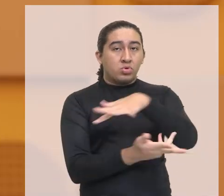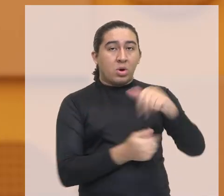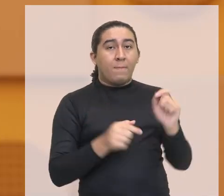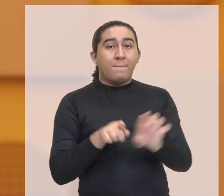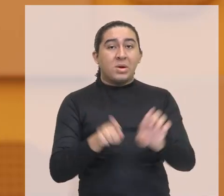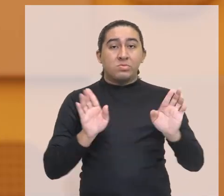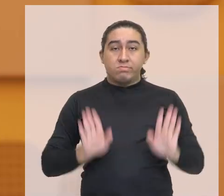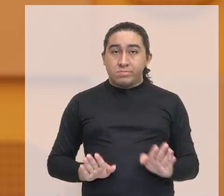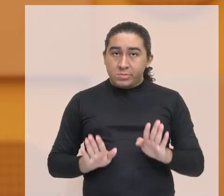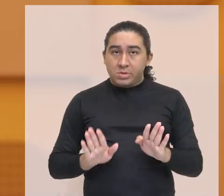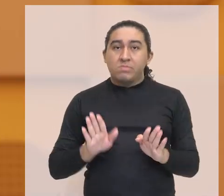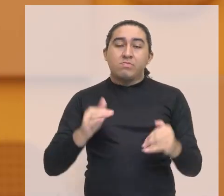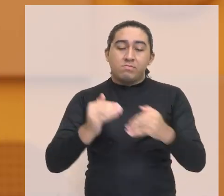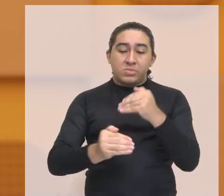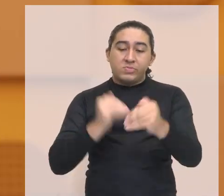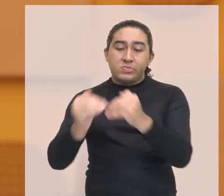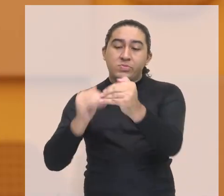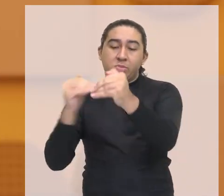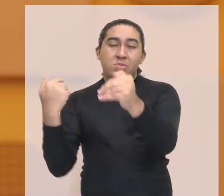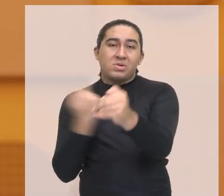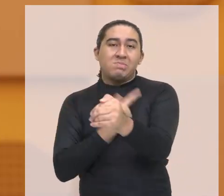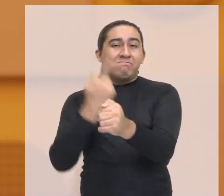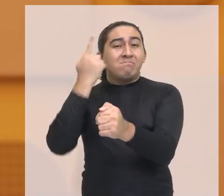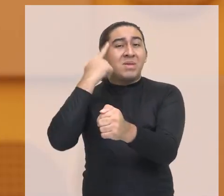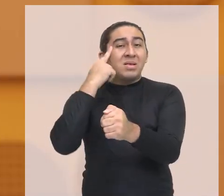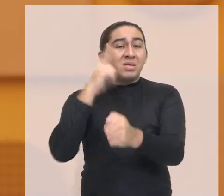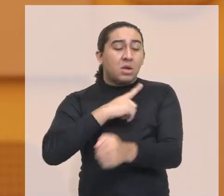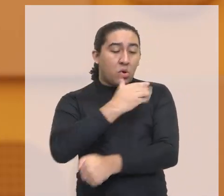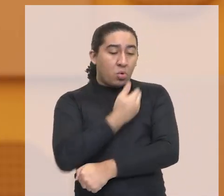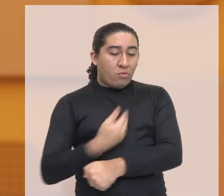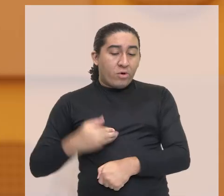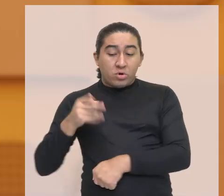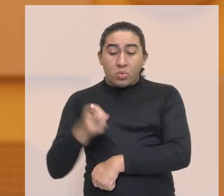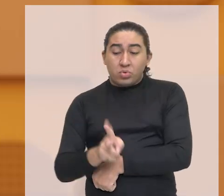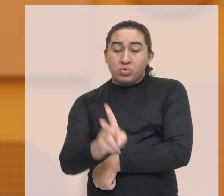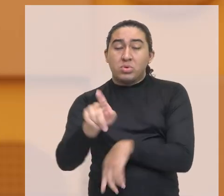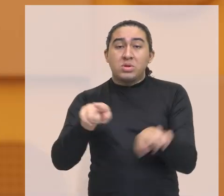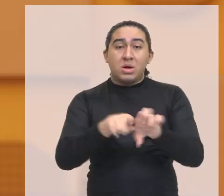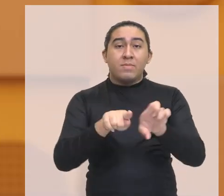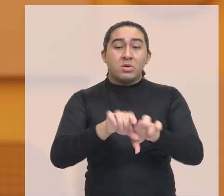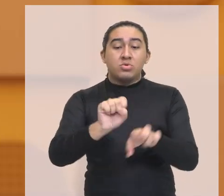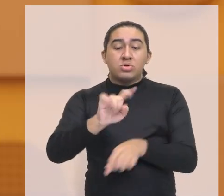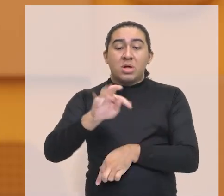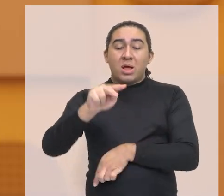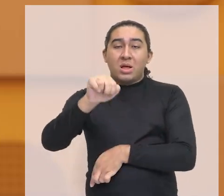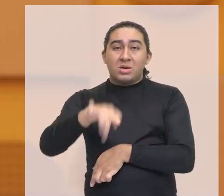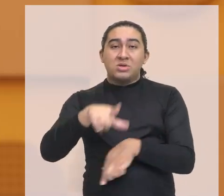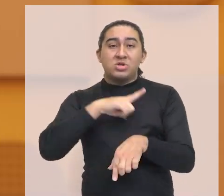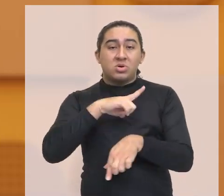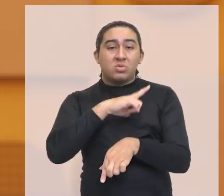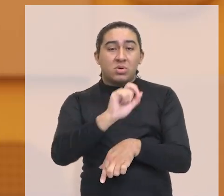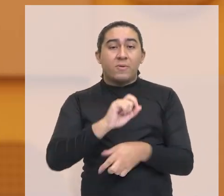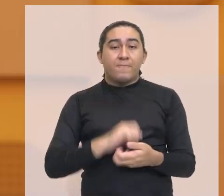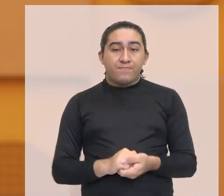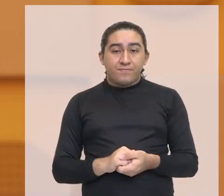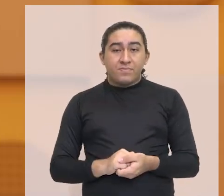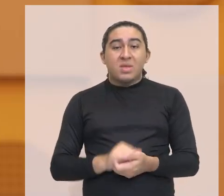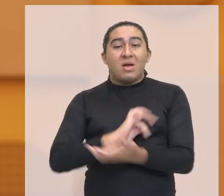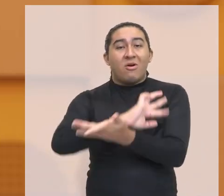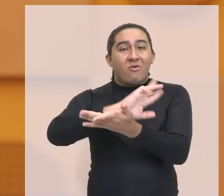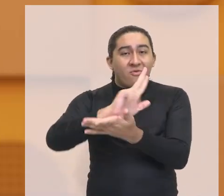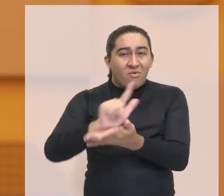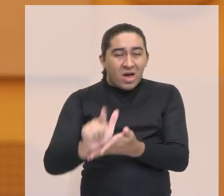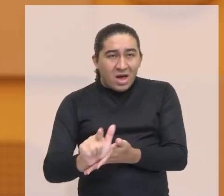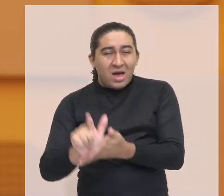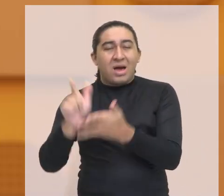que, no decorrer de anos, a gente viu que vários governos se seguiam, o governo do Stalin, marcado ali por uma grande onda